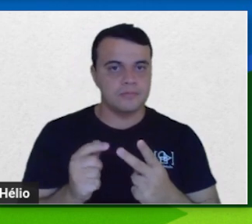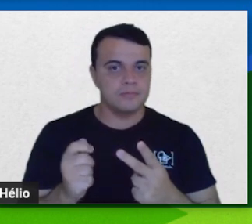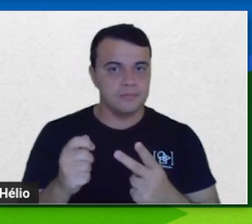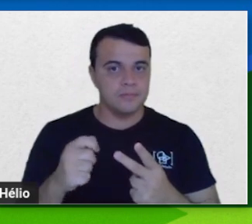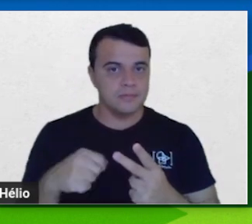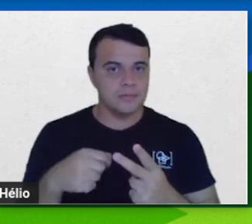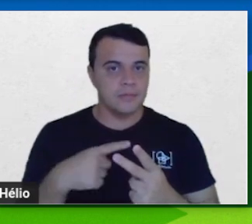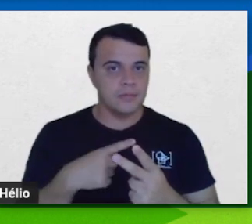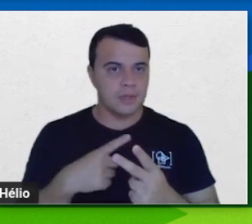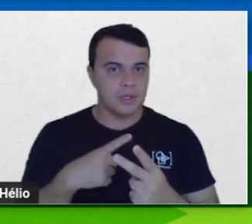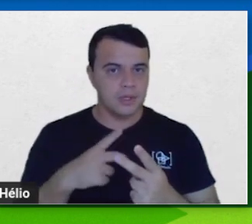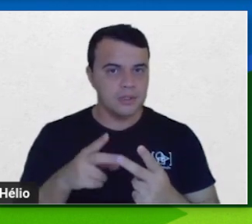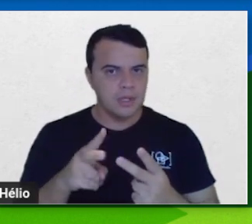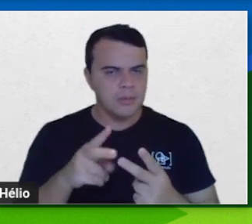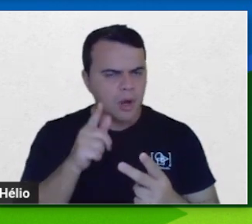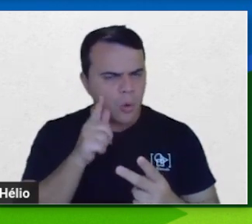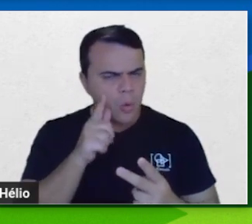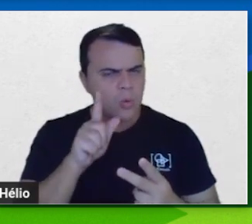para enfrentar